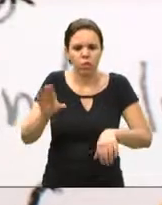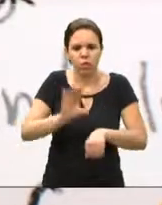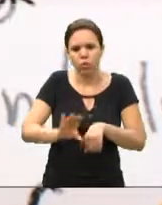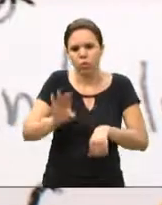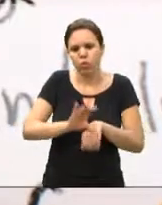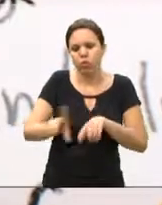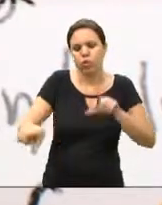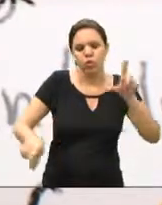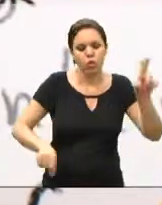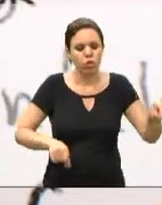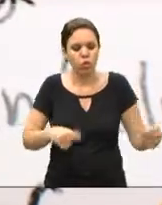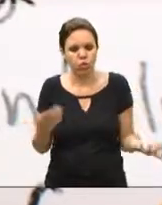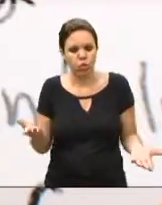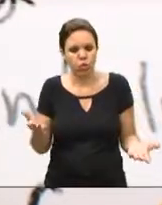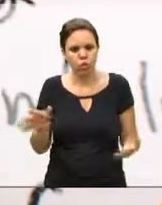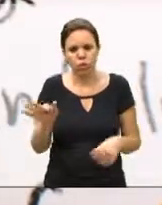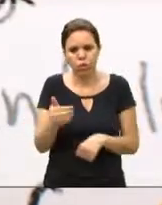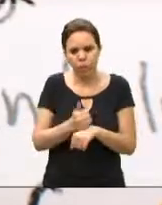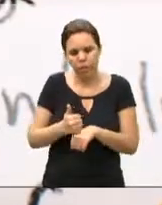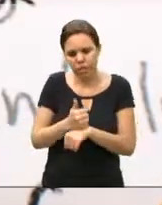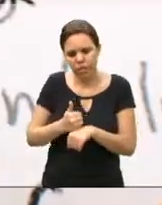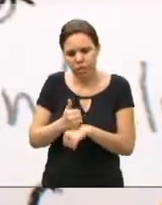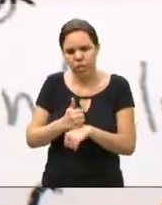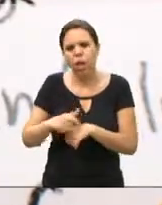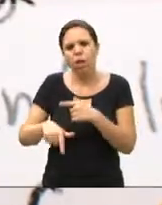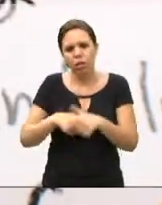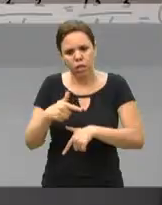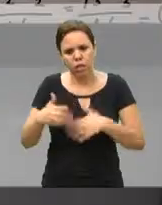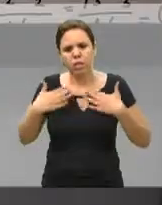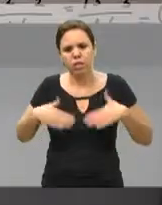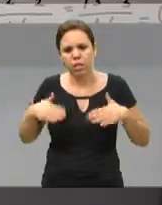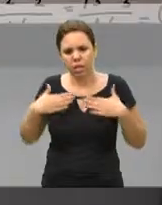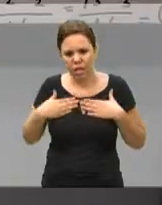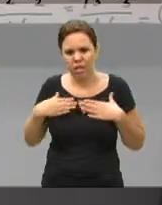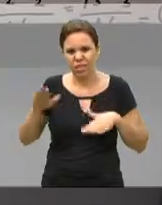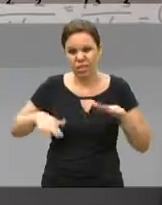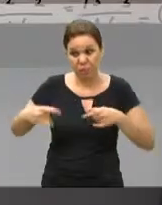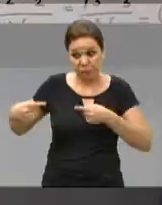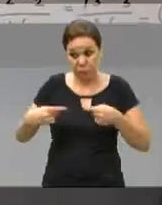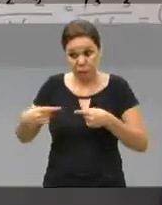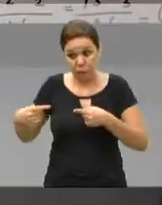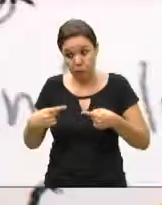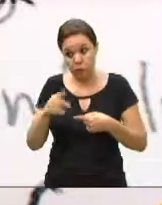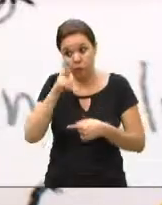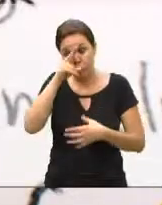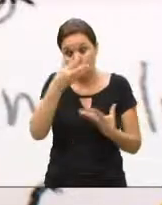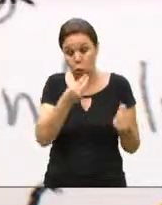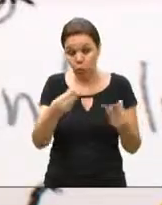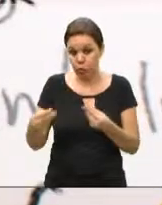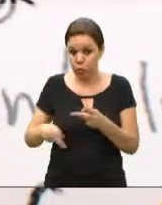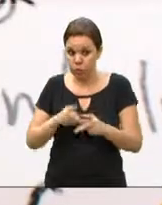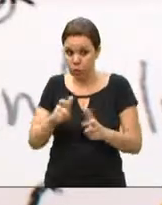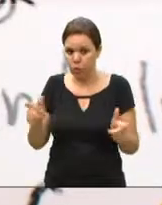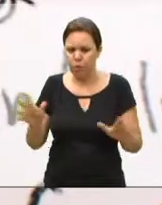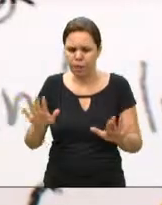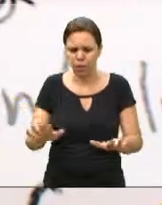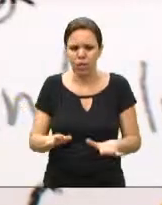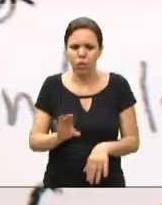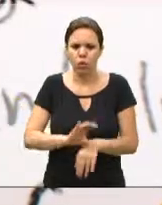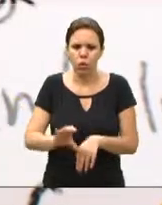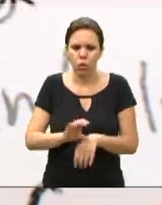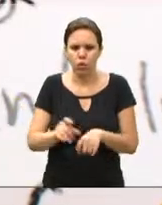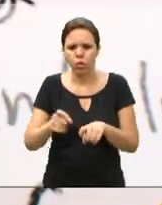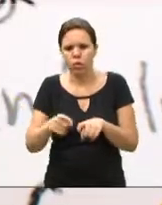que ele escolher, às vezes é uma carreira um pouco mais tranquila de entrar, porque a concorrência ela é forte, ela é pesada. Então, assim, às vezes um curso de alta demanda, como